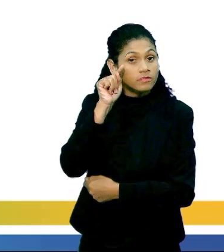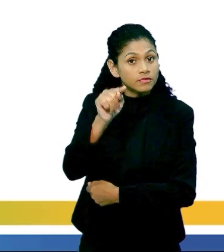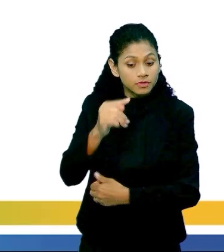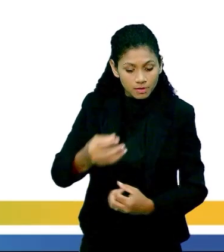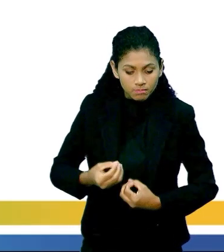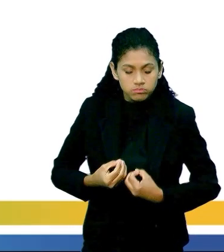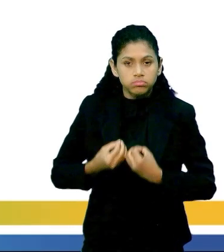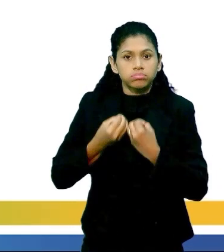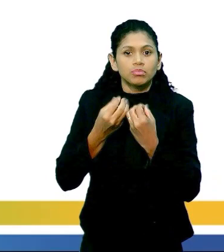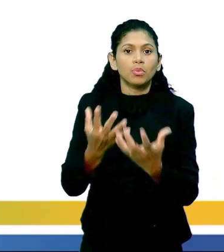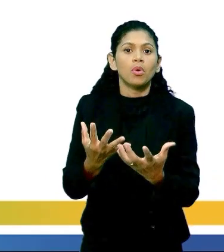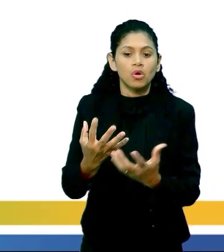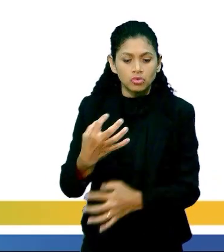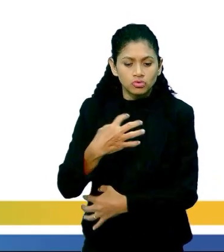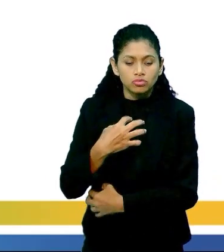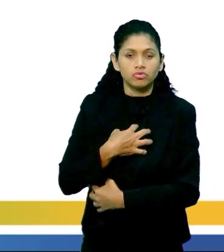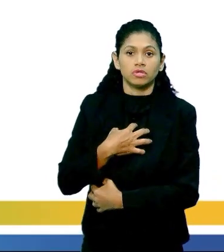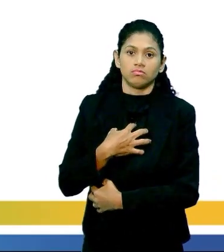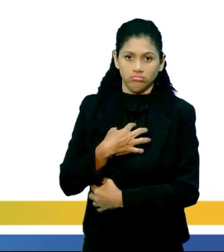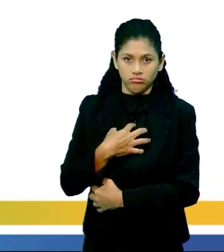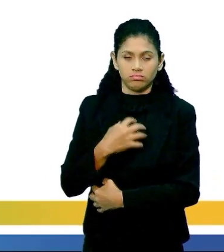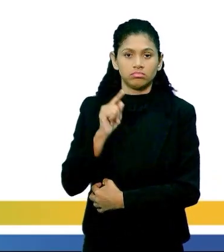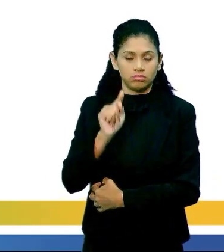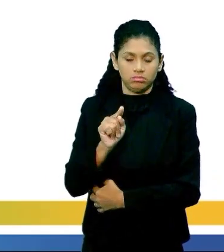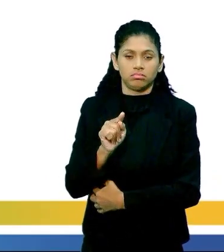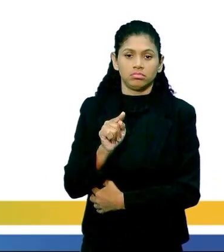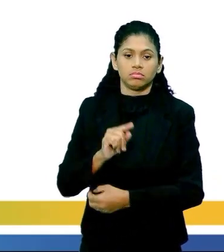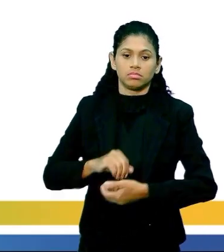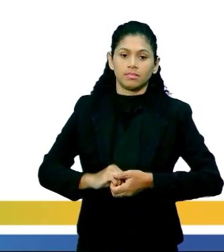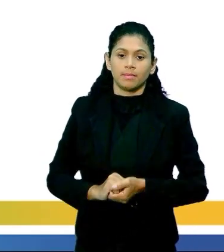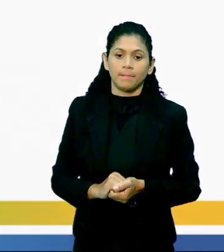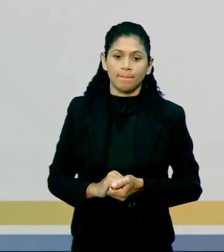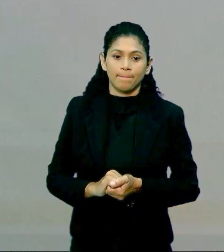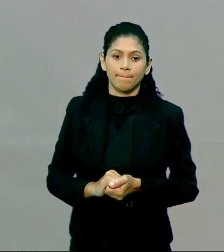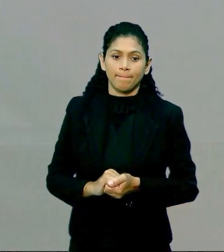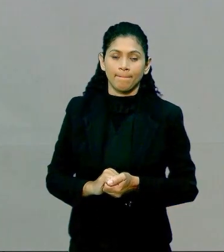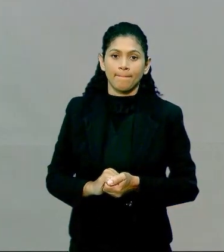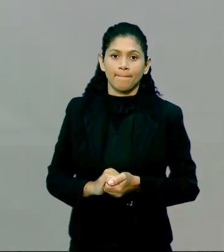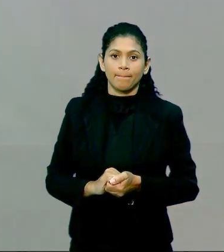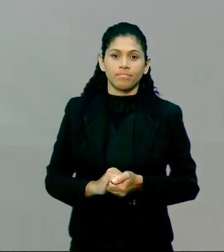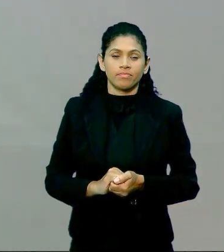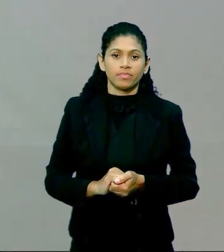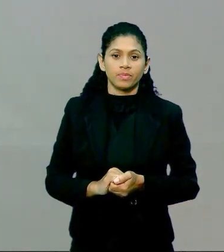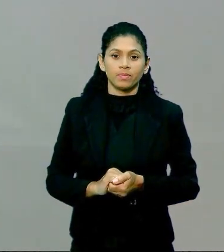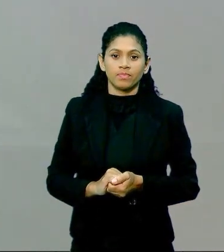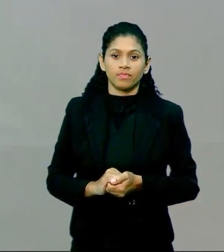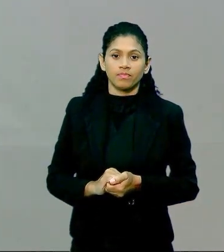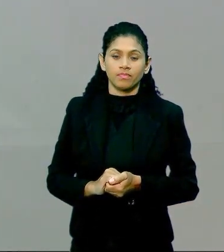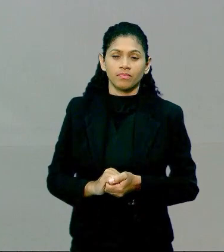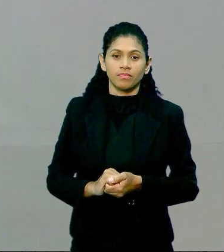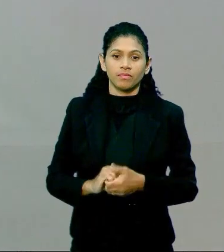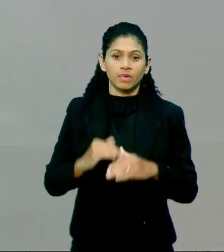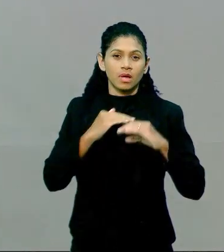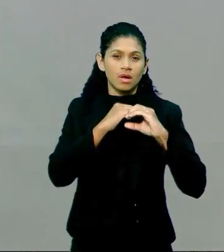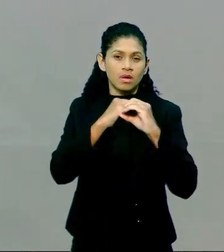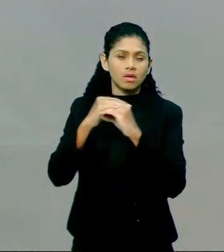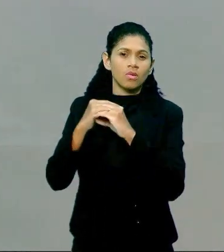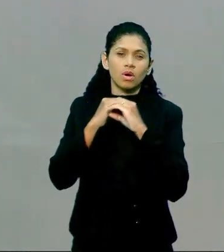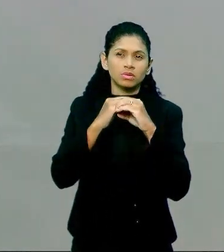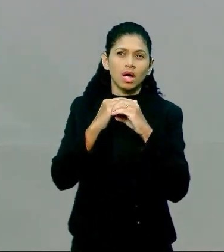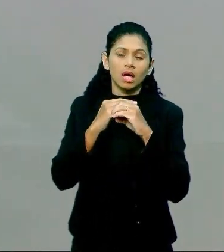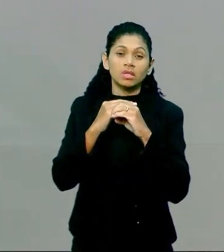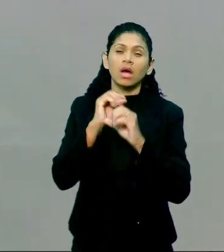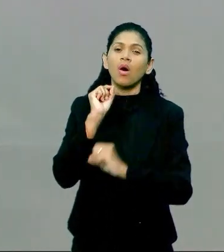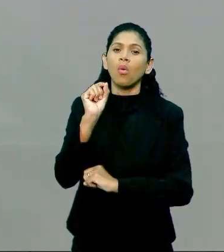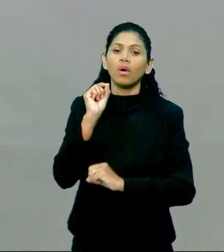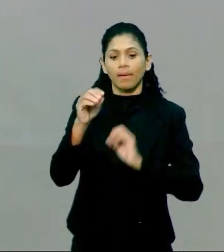seria a ideia preconcebida da forma e a E busca pela igualdade entre os bailarinos. A igualdade seria padronização. Então,